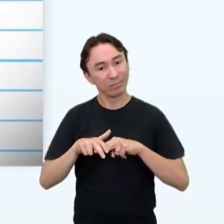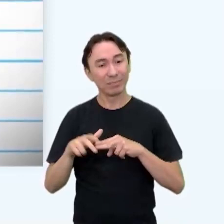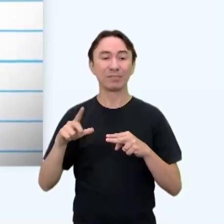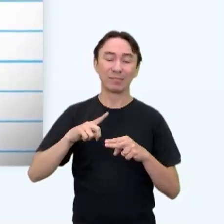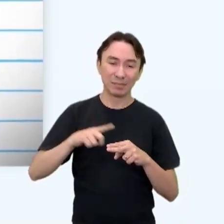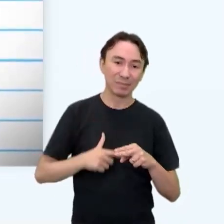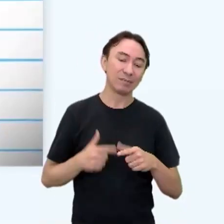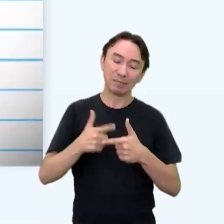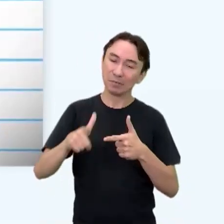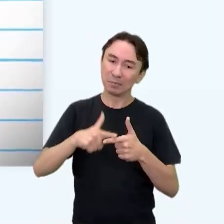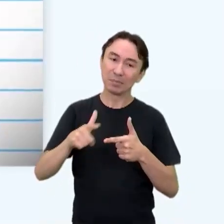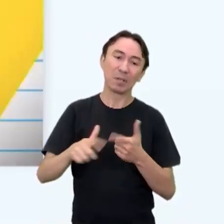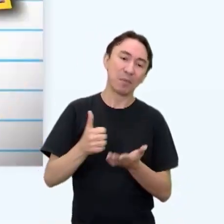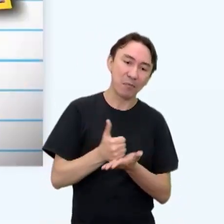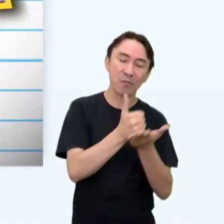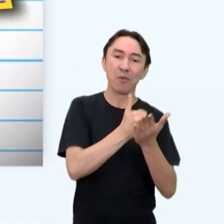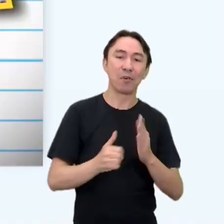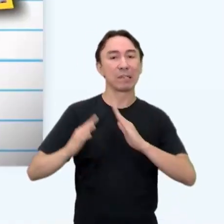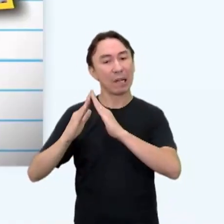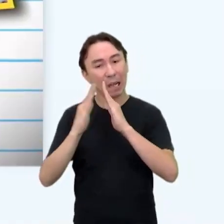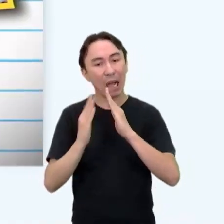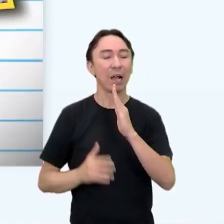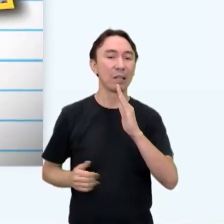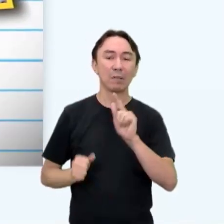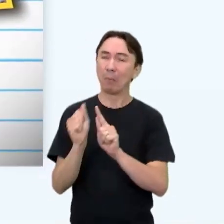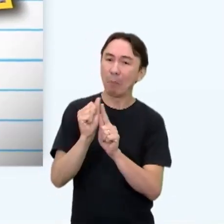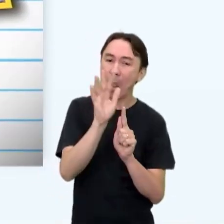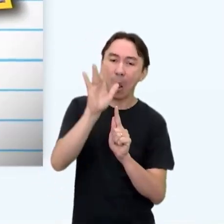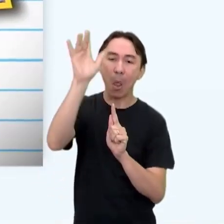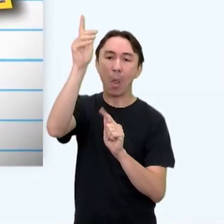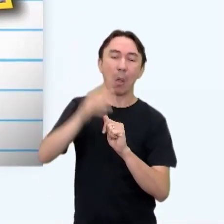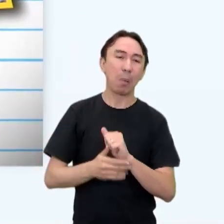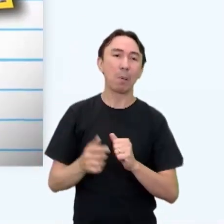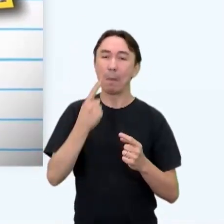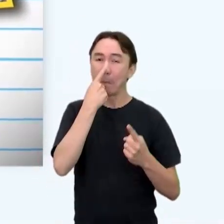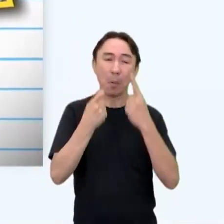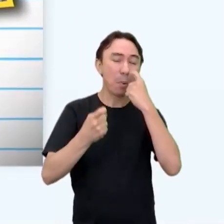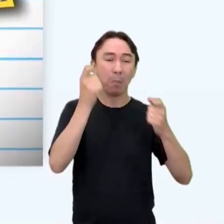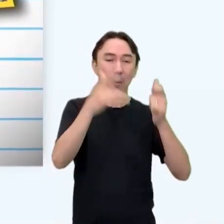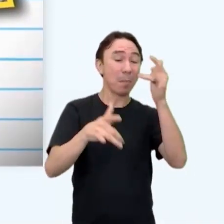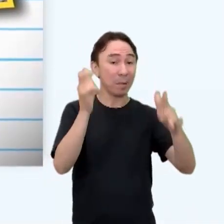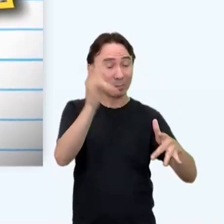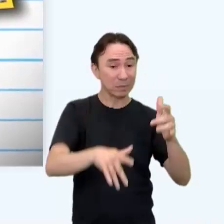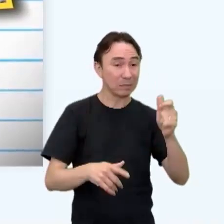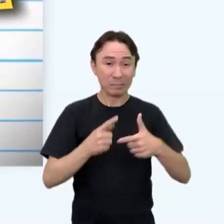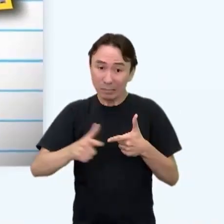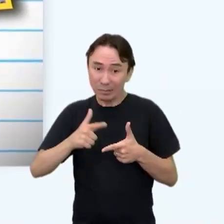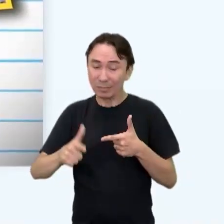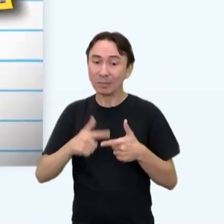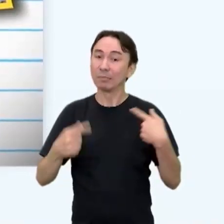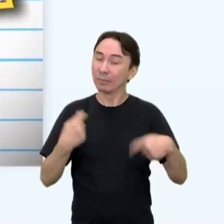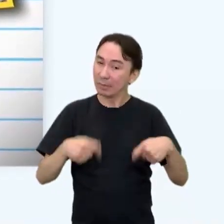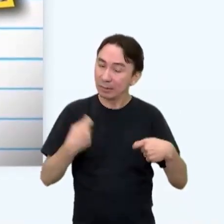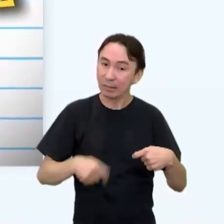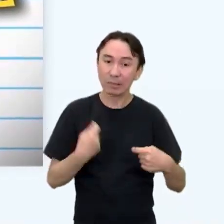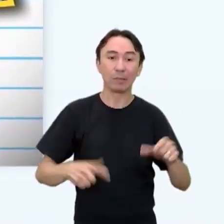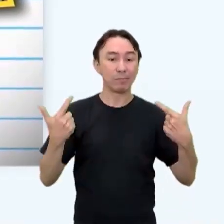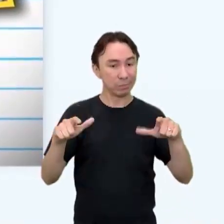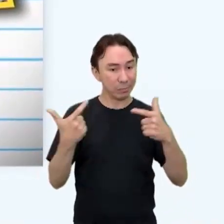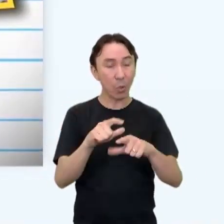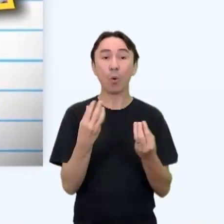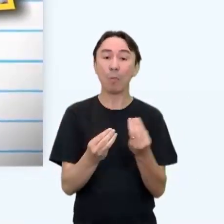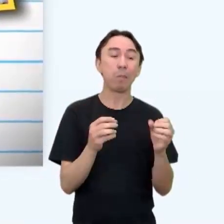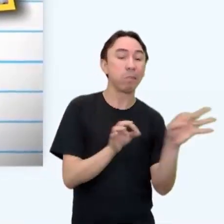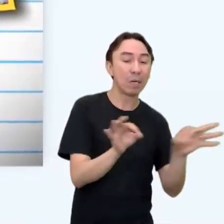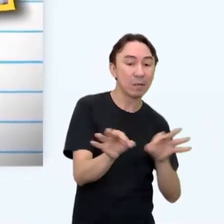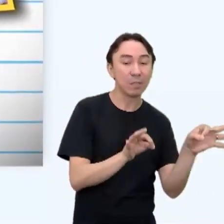transporte, habitação, poluição e resíduos precisam ser combatidos imediatamente com um planejamento urbano mais eficiente e a colaboração